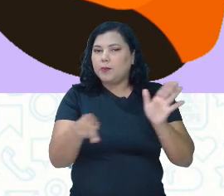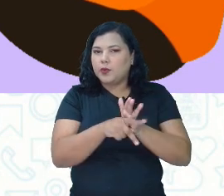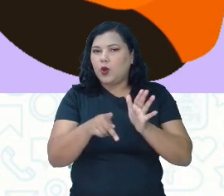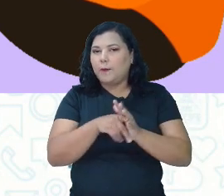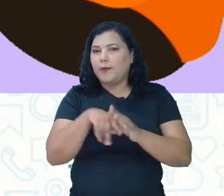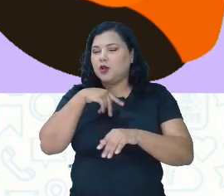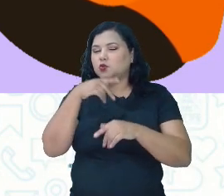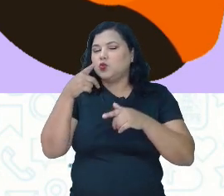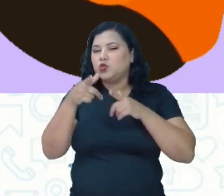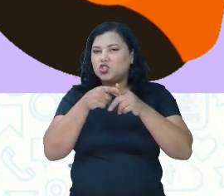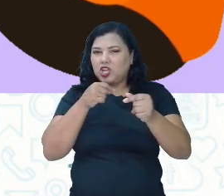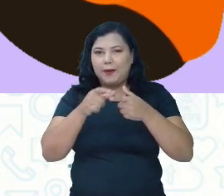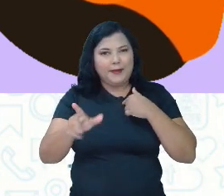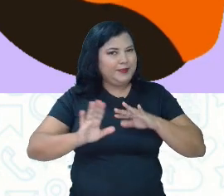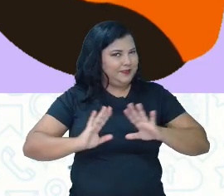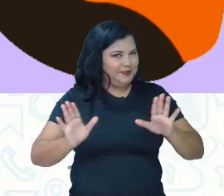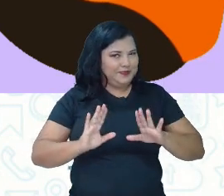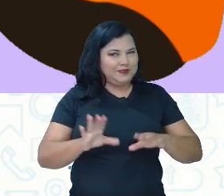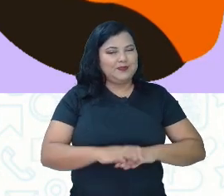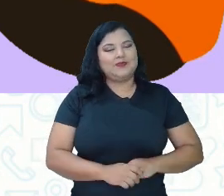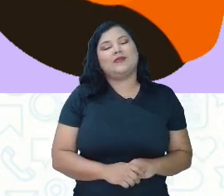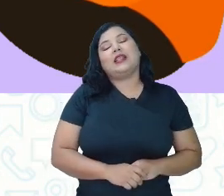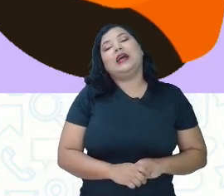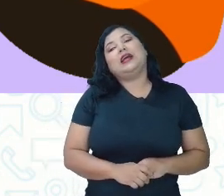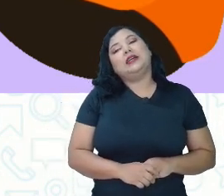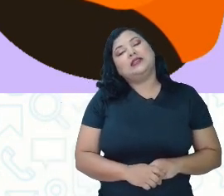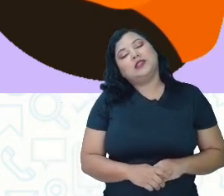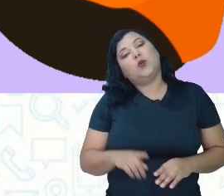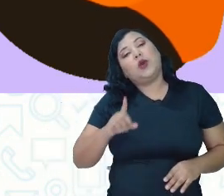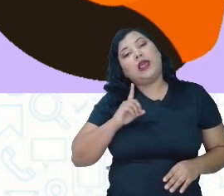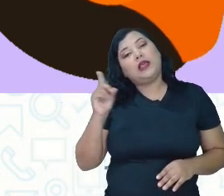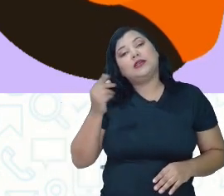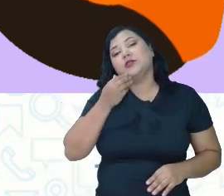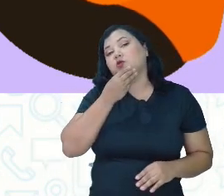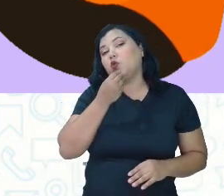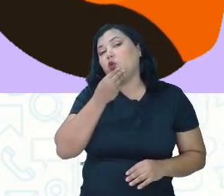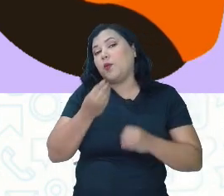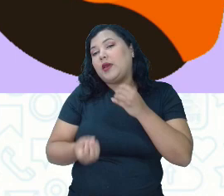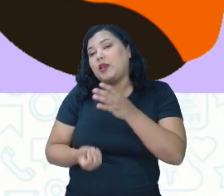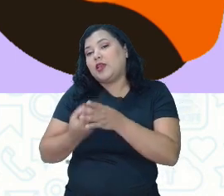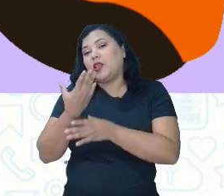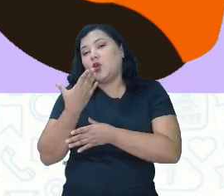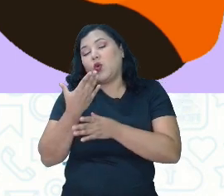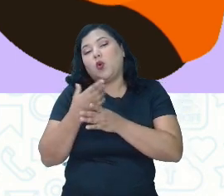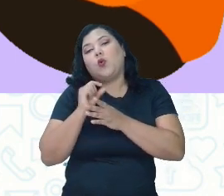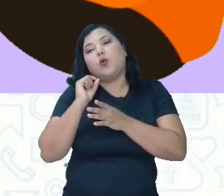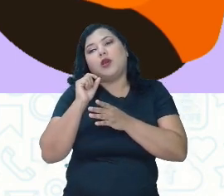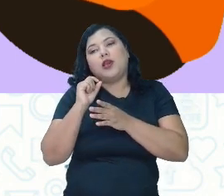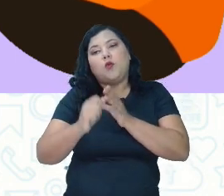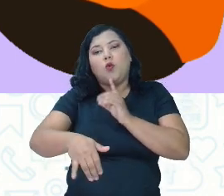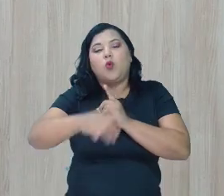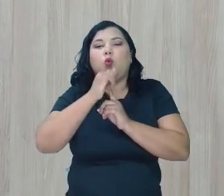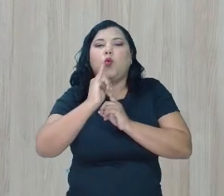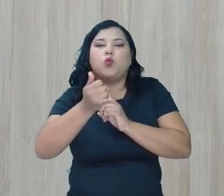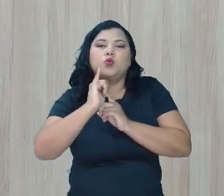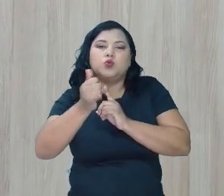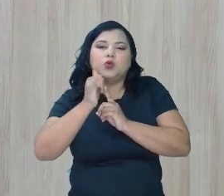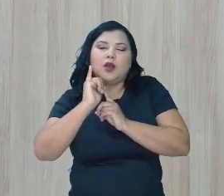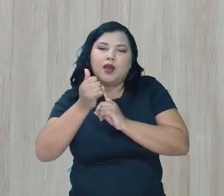encadernado contando uma coleção de histórias com desenhos em sequência. Então, vocês percebem